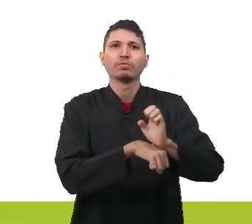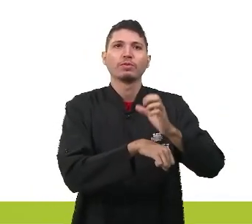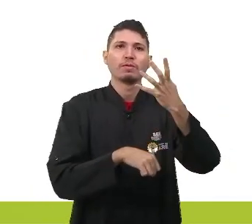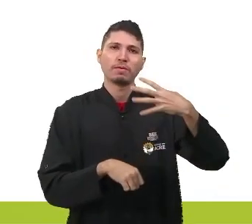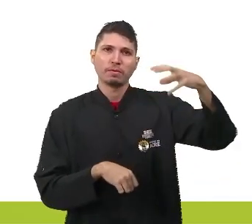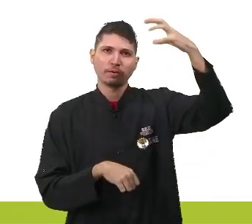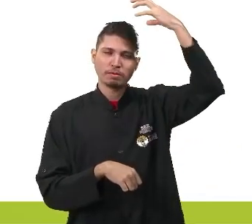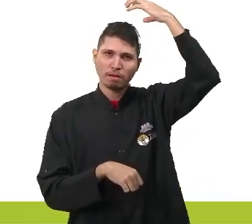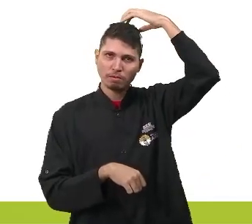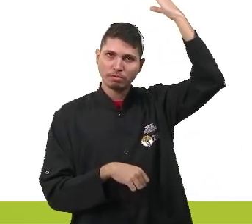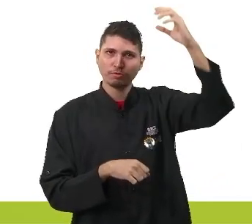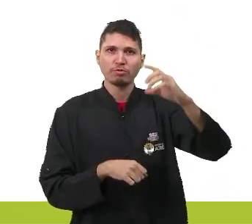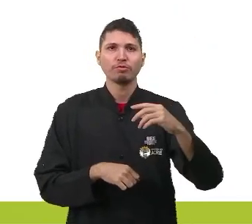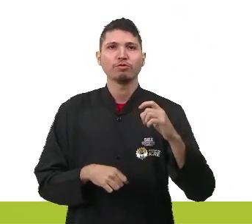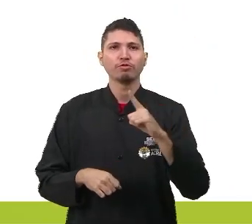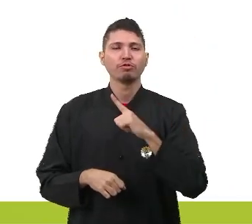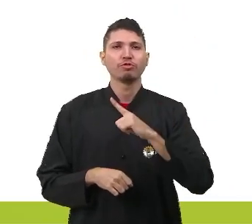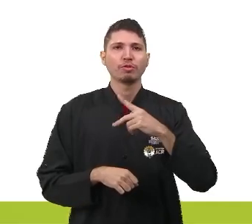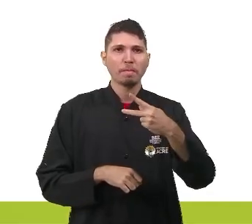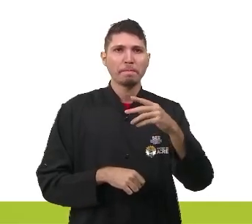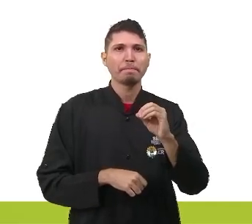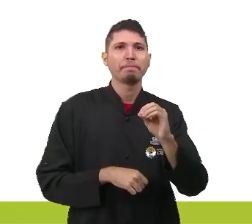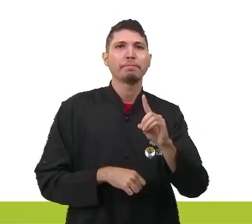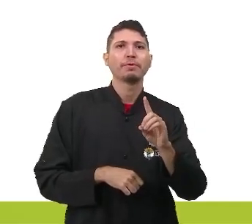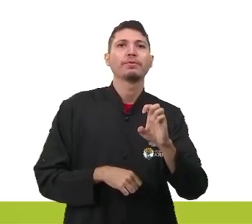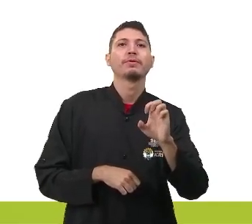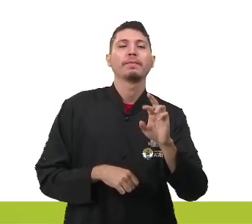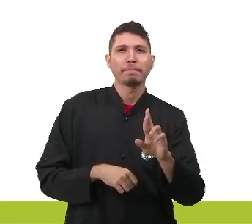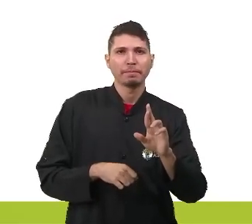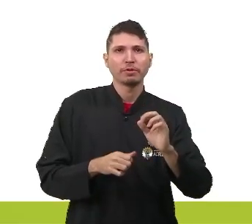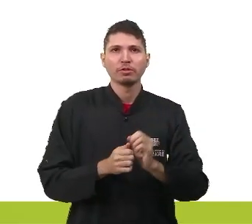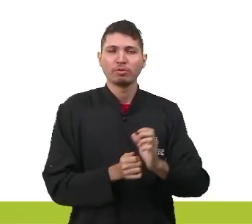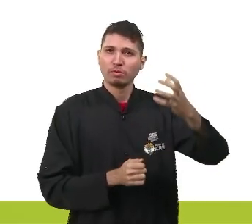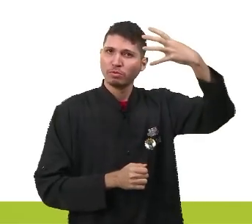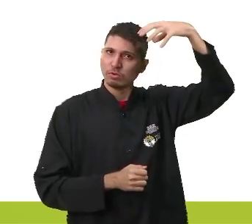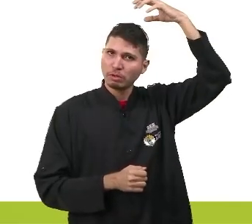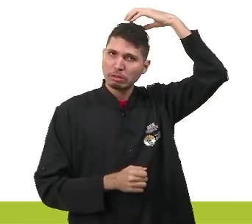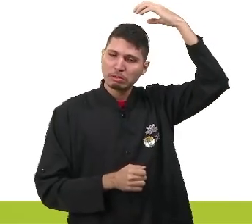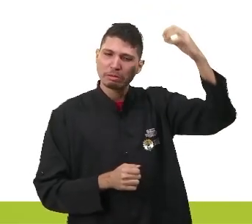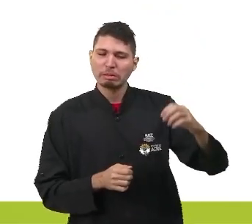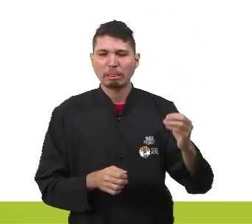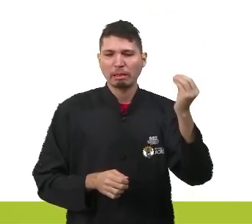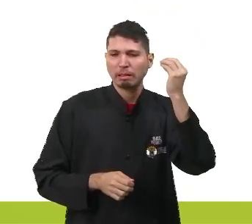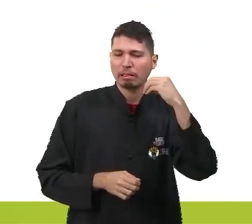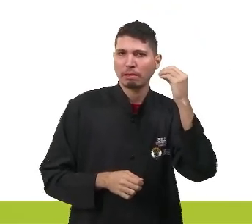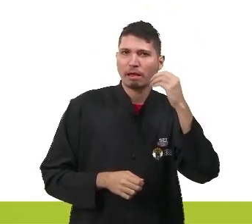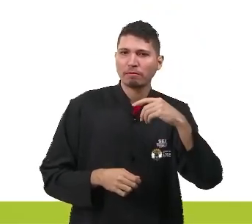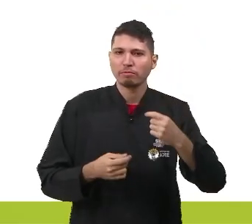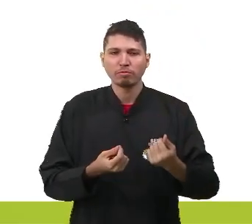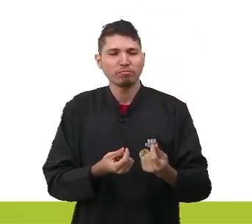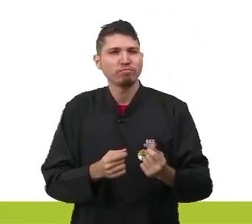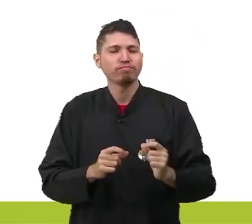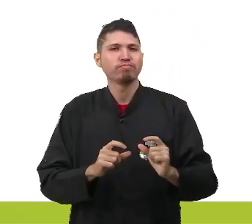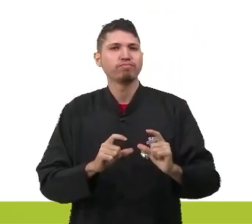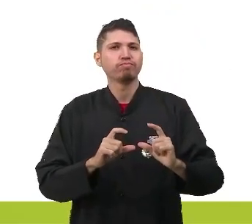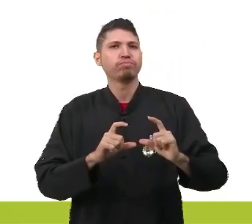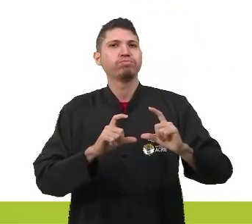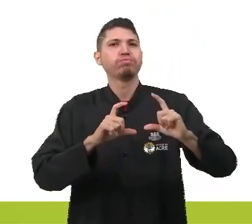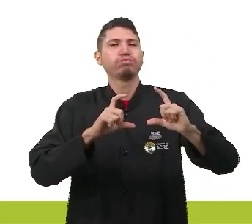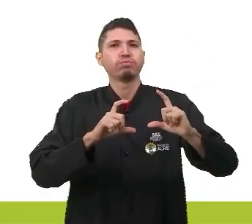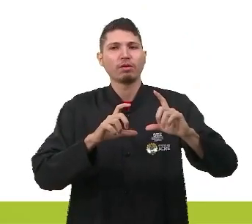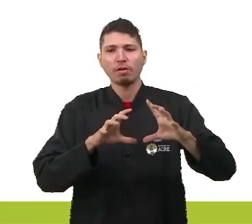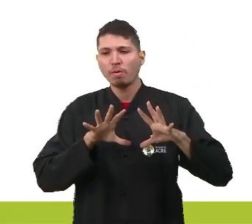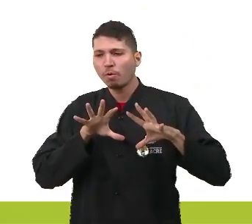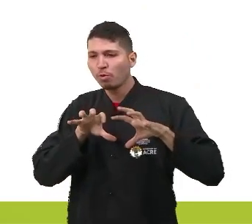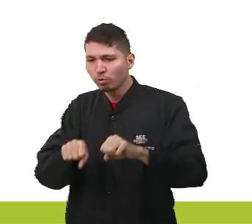a sociedade. Por conta disso, os reis faziam de tudo para enriquecer os seus países e, consequentemente, ter